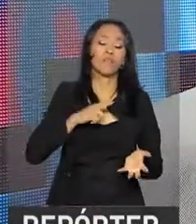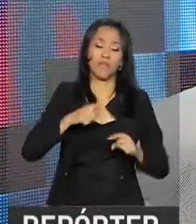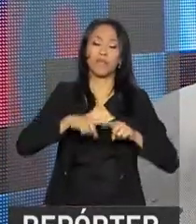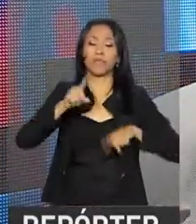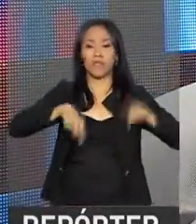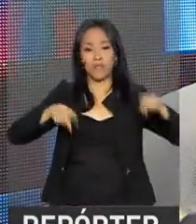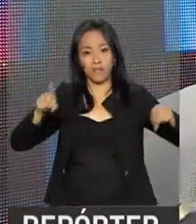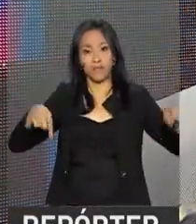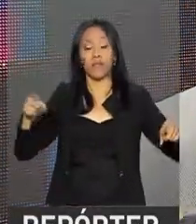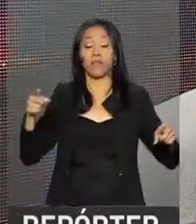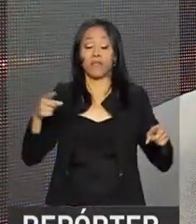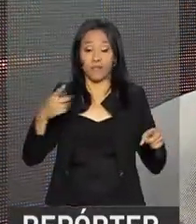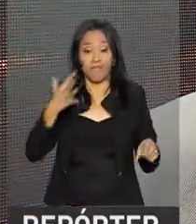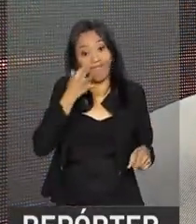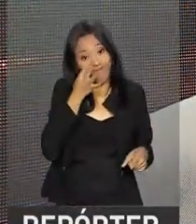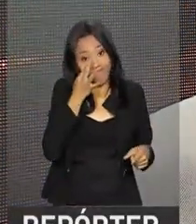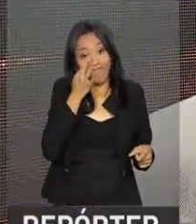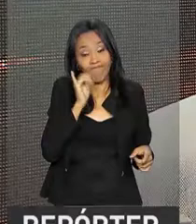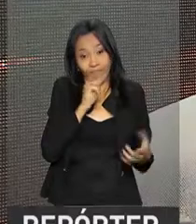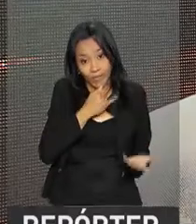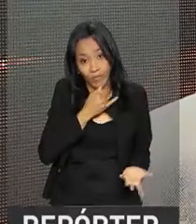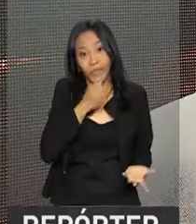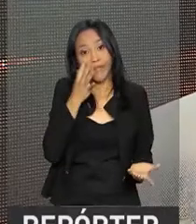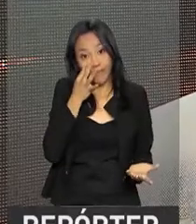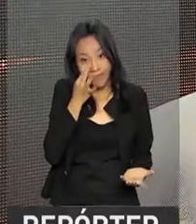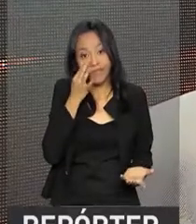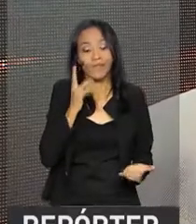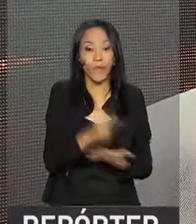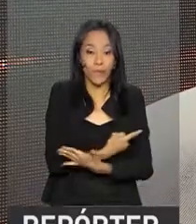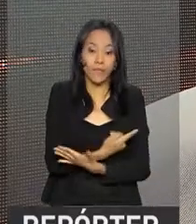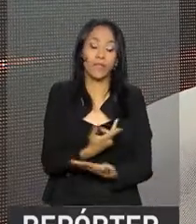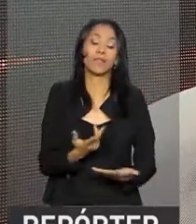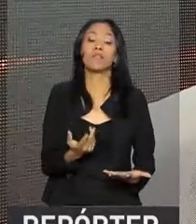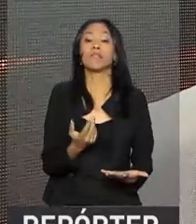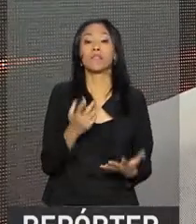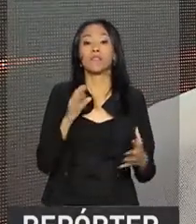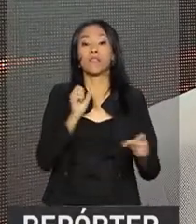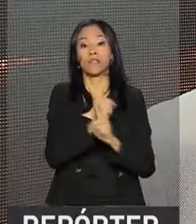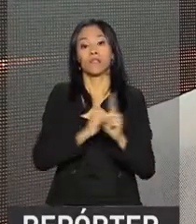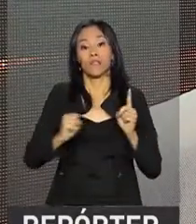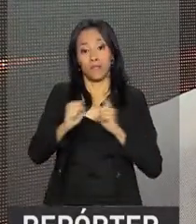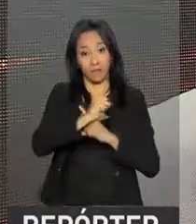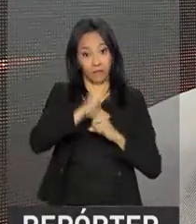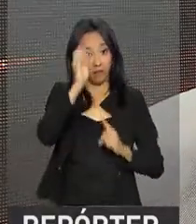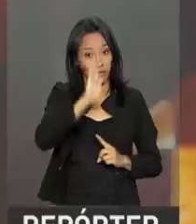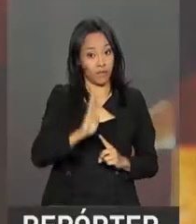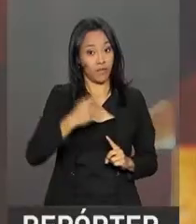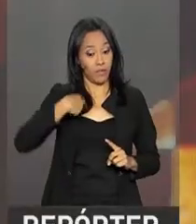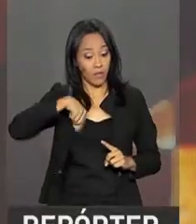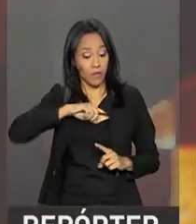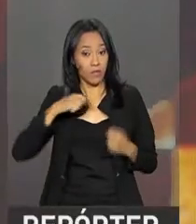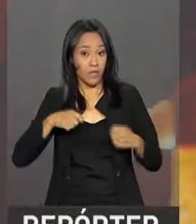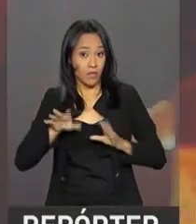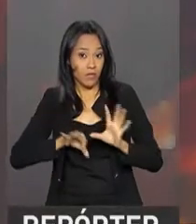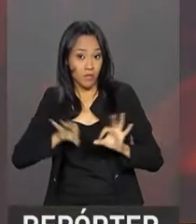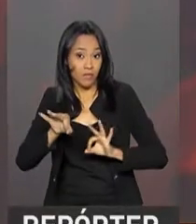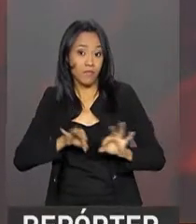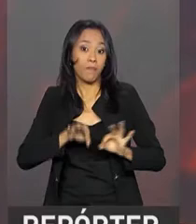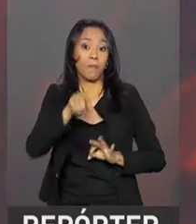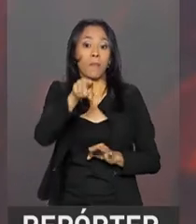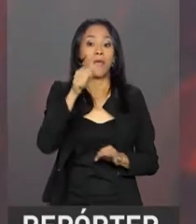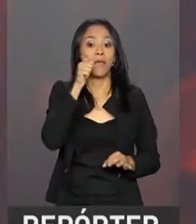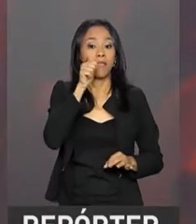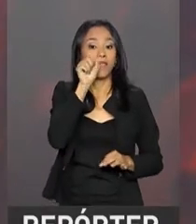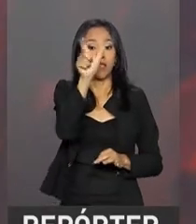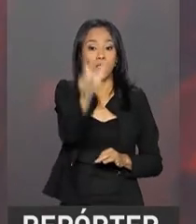está ainda presente infelizmente na sociedade brasileira e temos que dar a nossa contribuição cibele amaral trabalha há